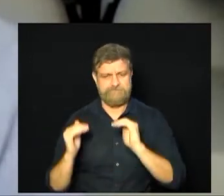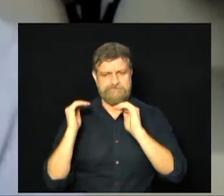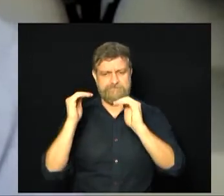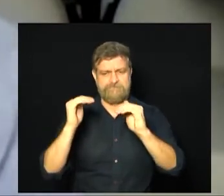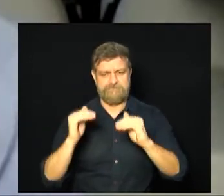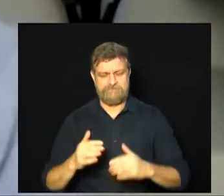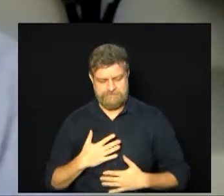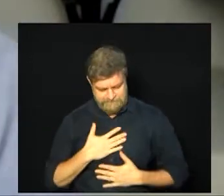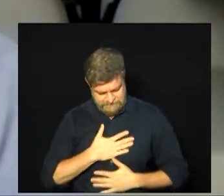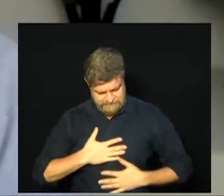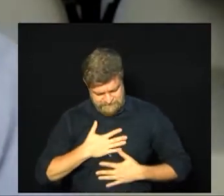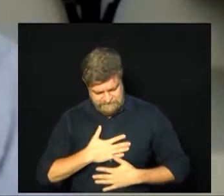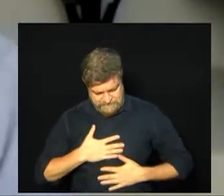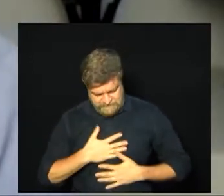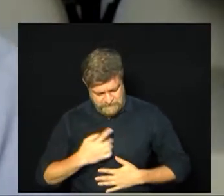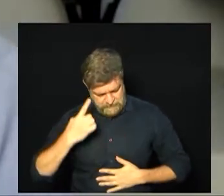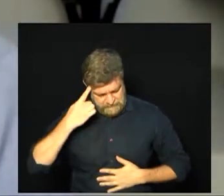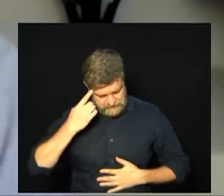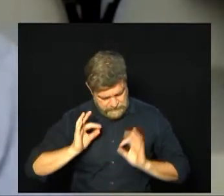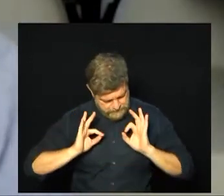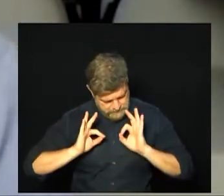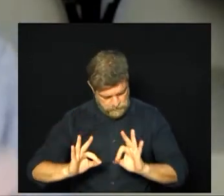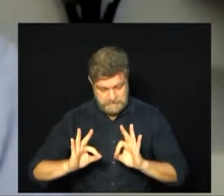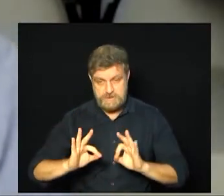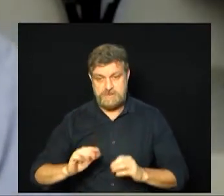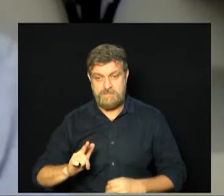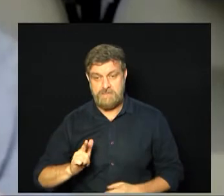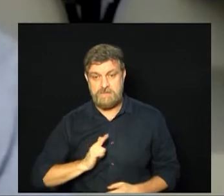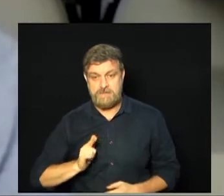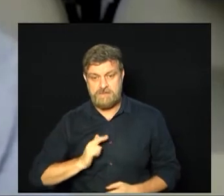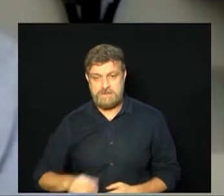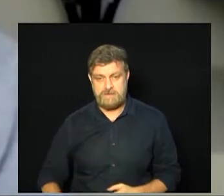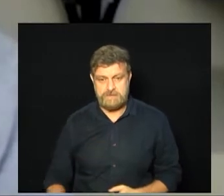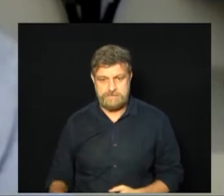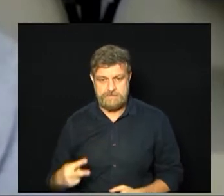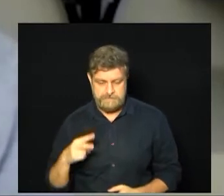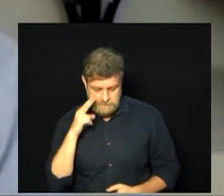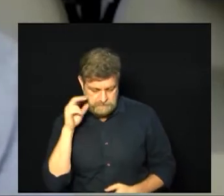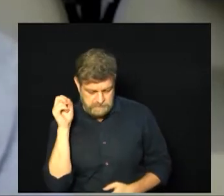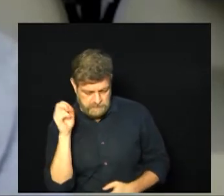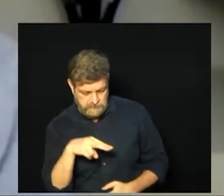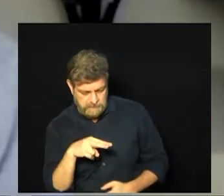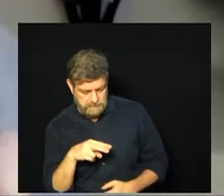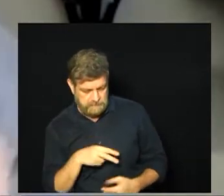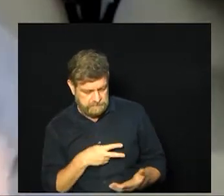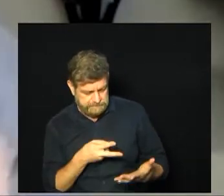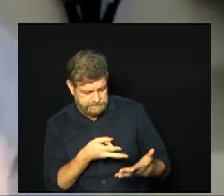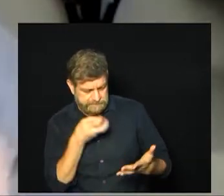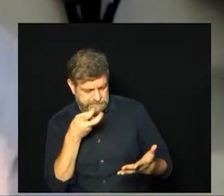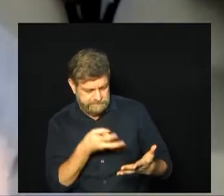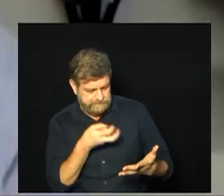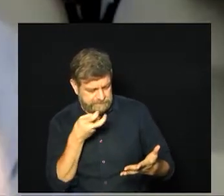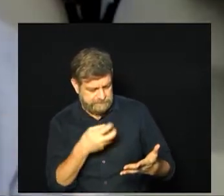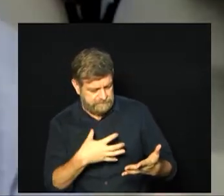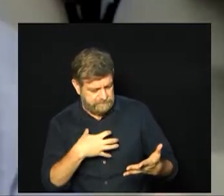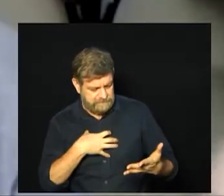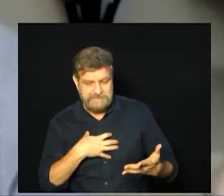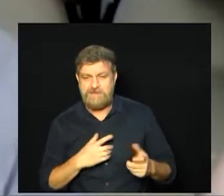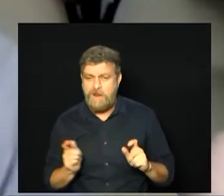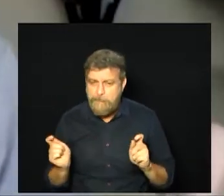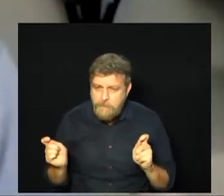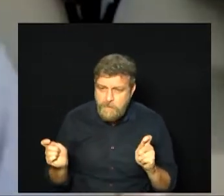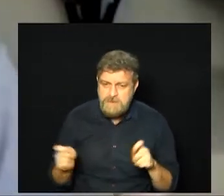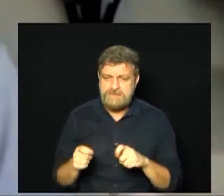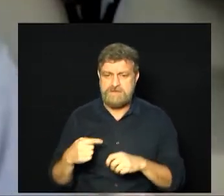meu livro. O otimismo de uma visão onírica, de uma visão que é possível